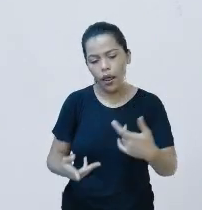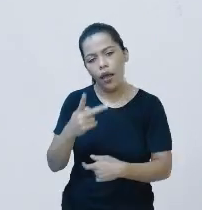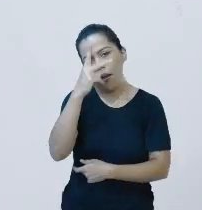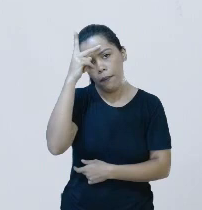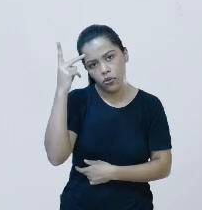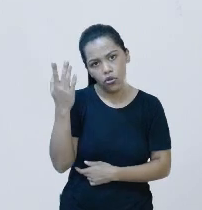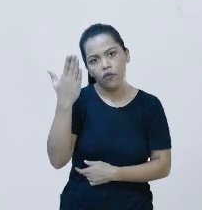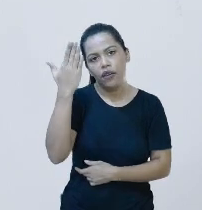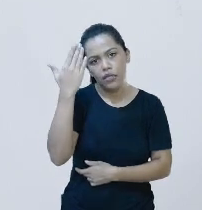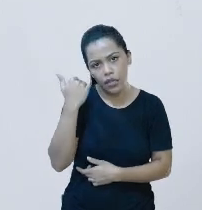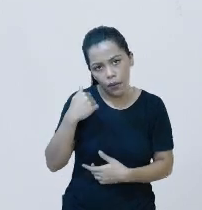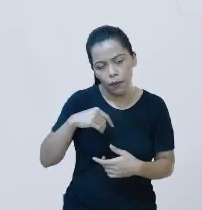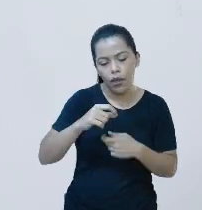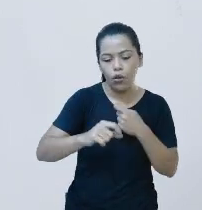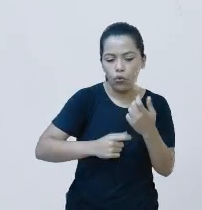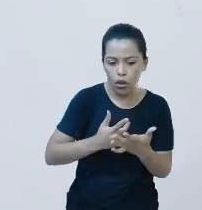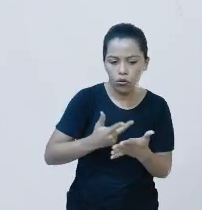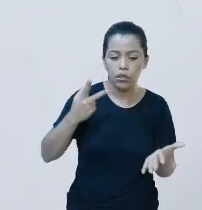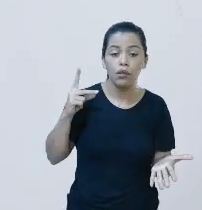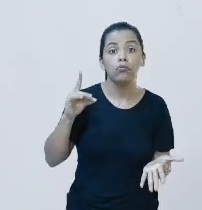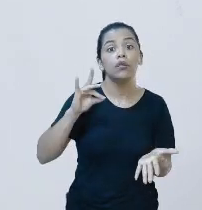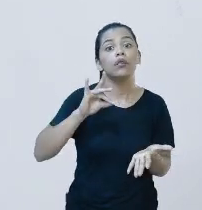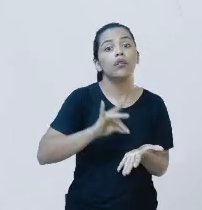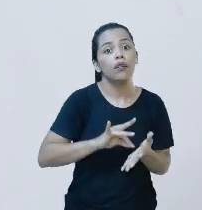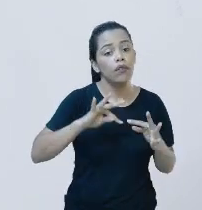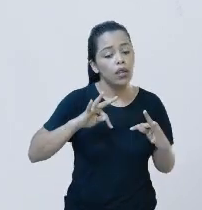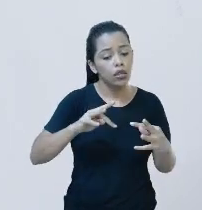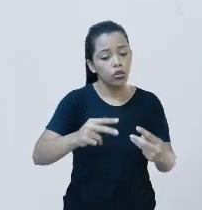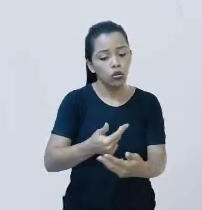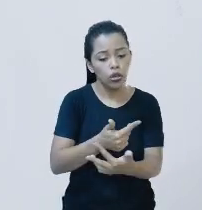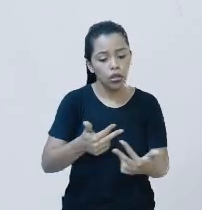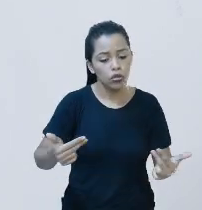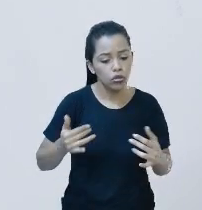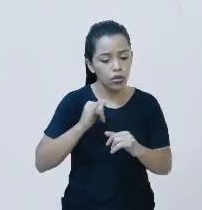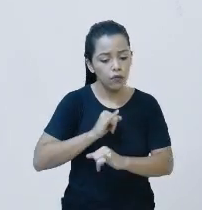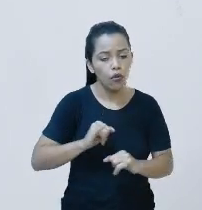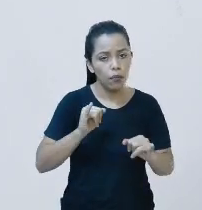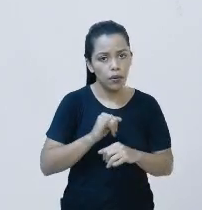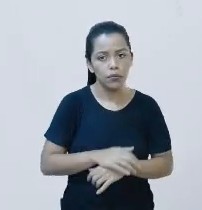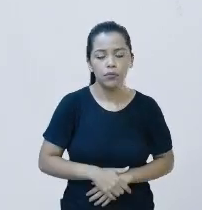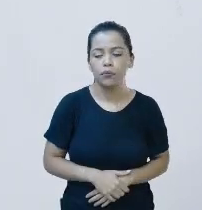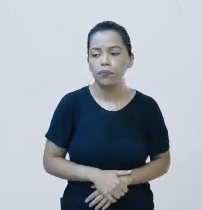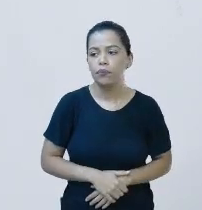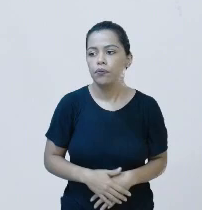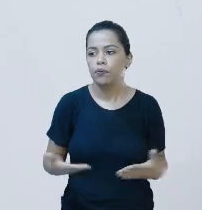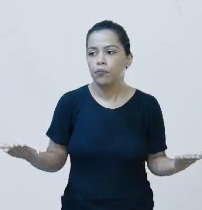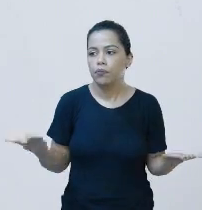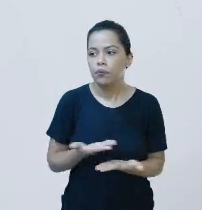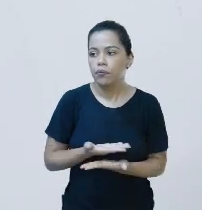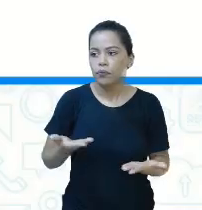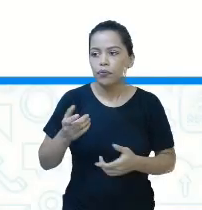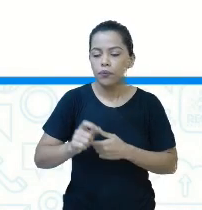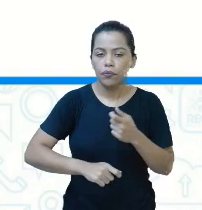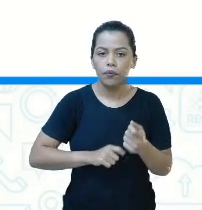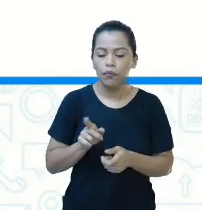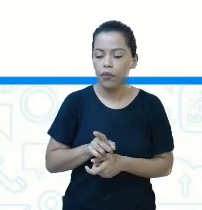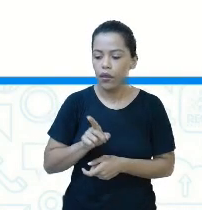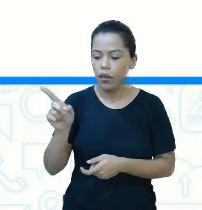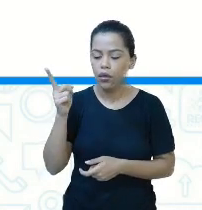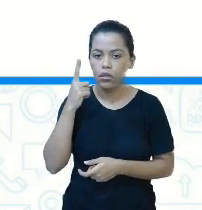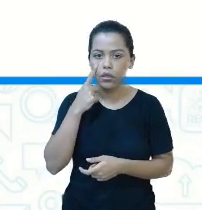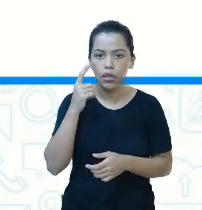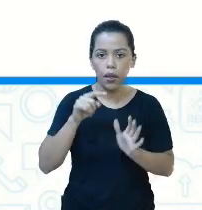pessoa irá se apropriar de realmente todas as informações. E agora a setinha, ela está mostrando